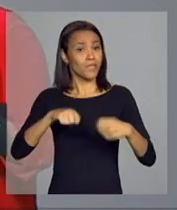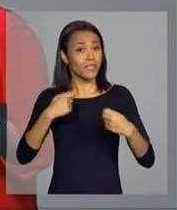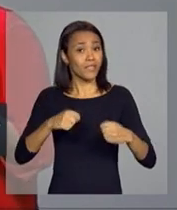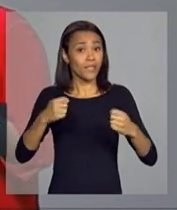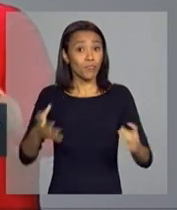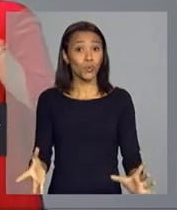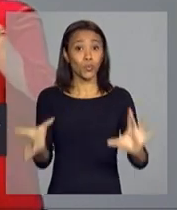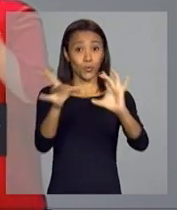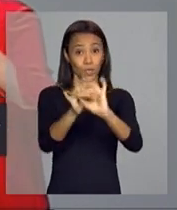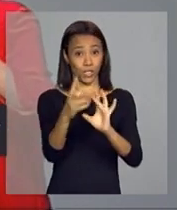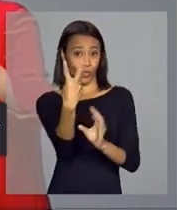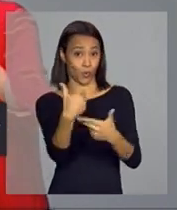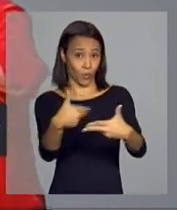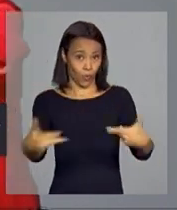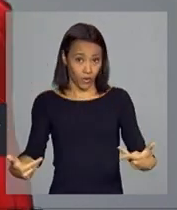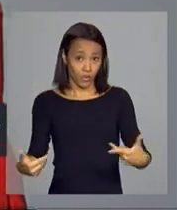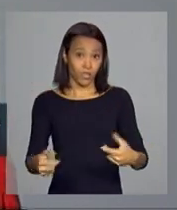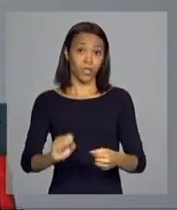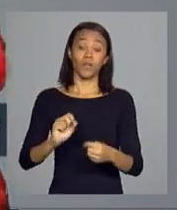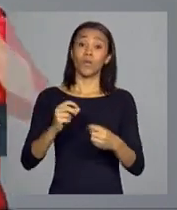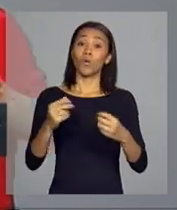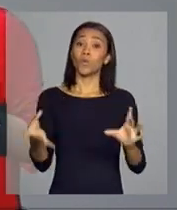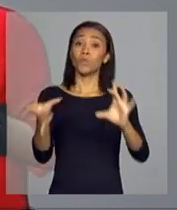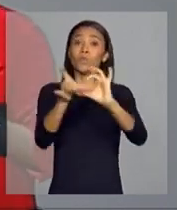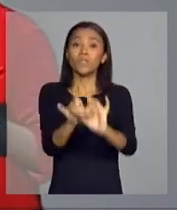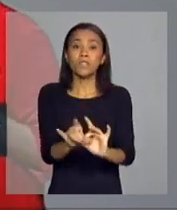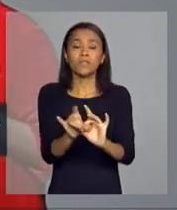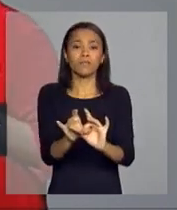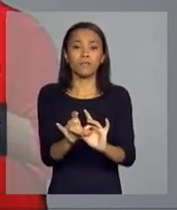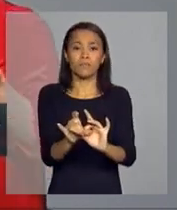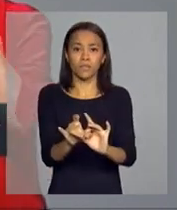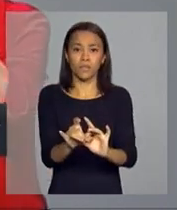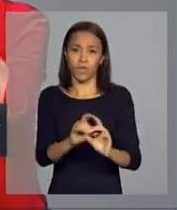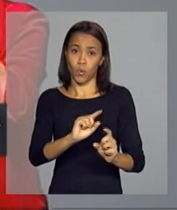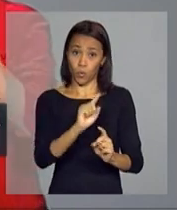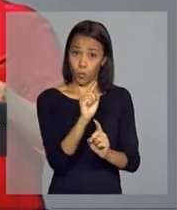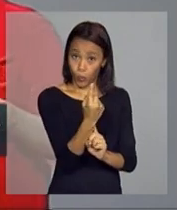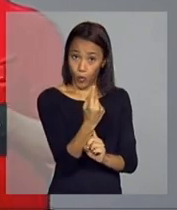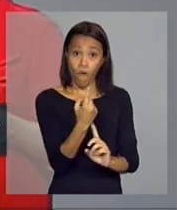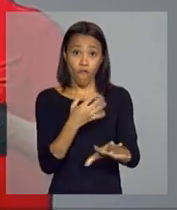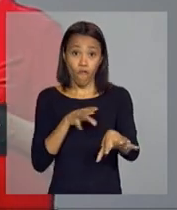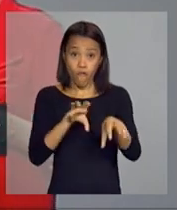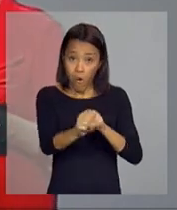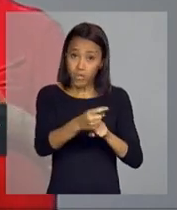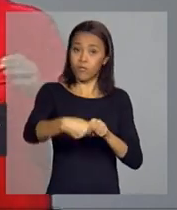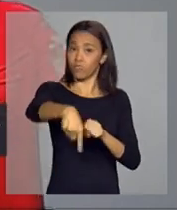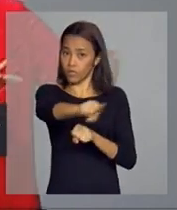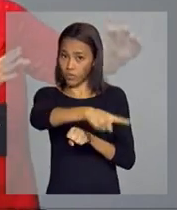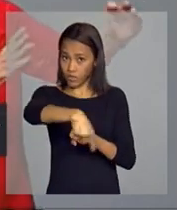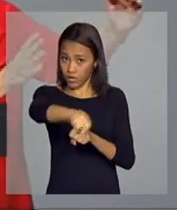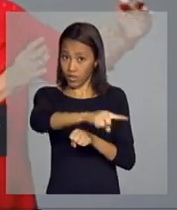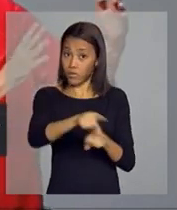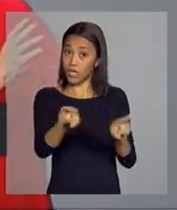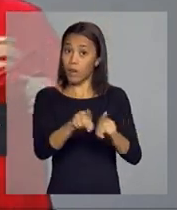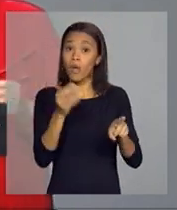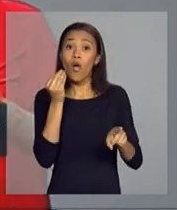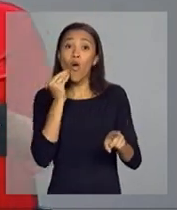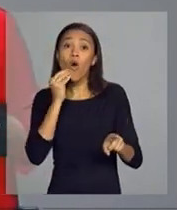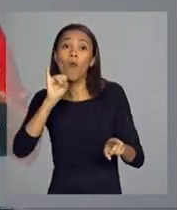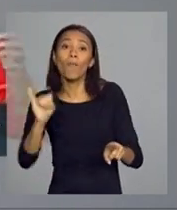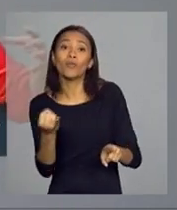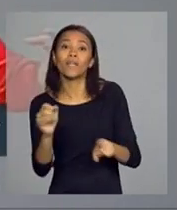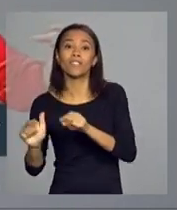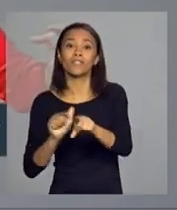duas coisas. Nós temos de casar a formação de vocês com a oportunidade